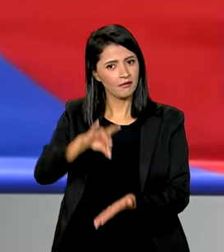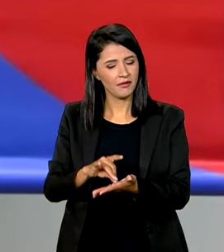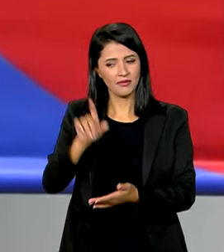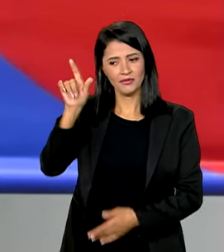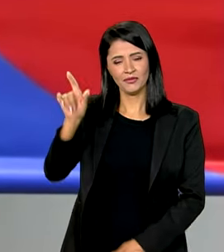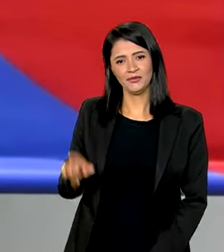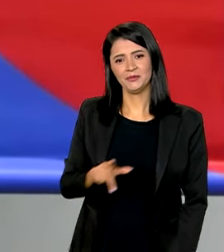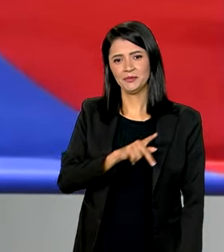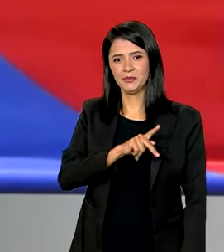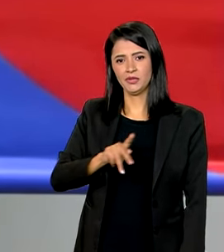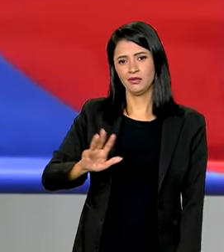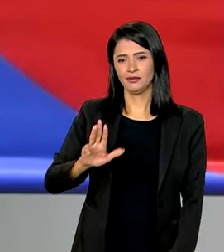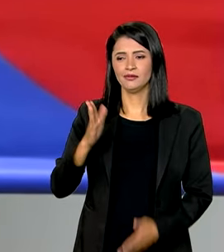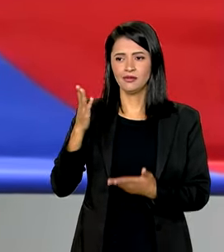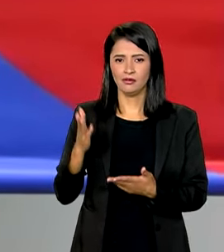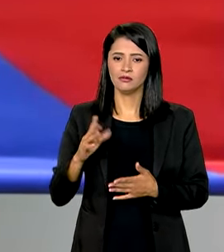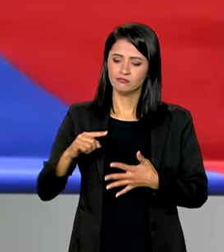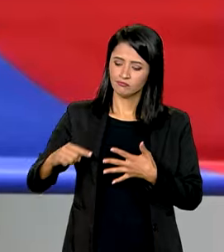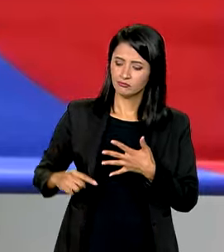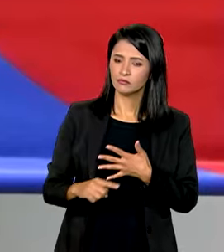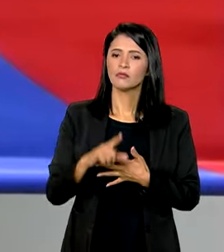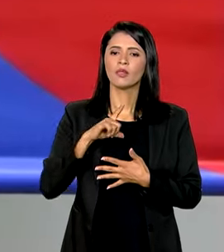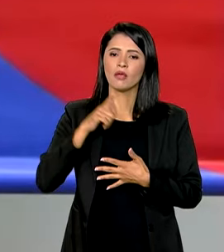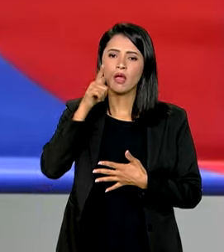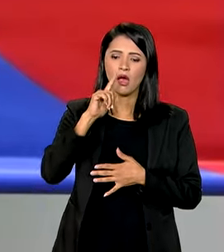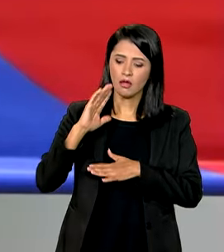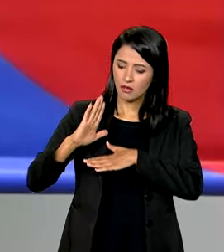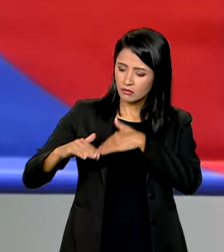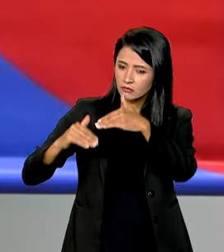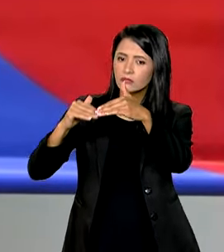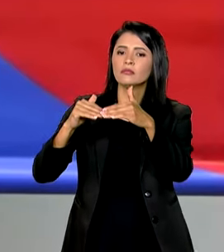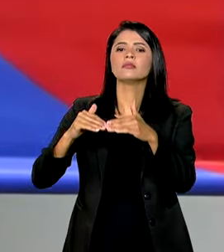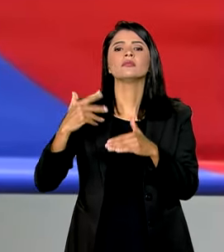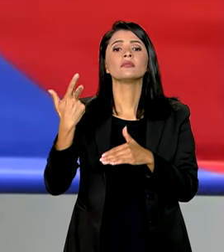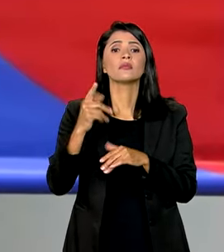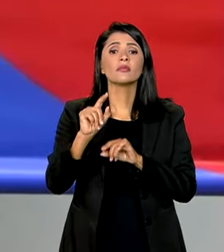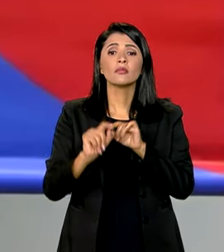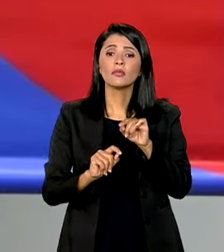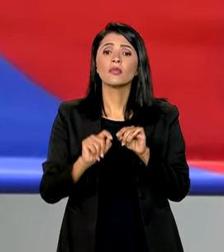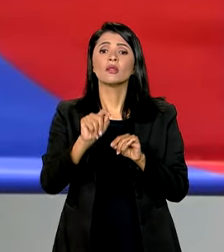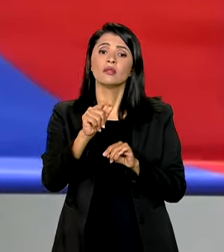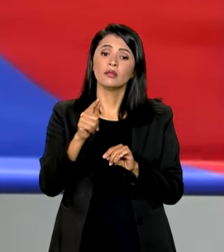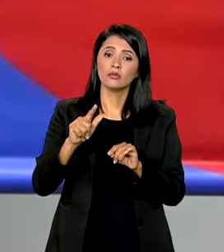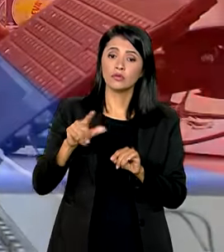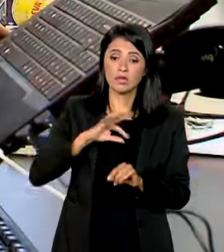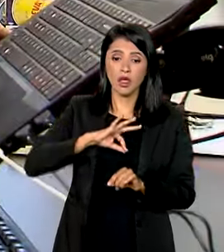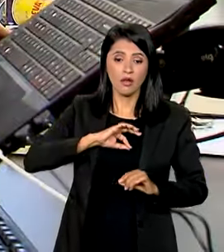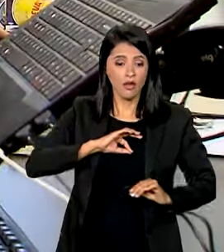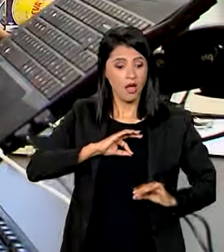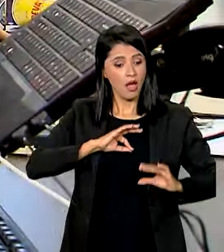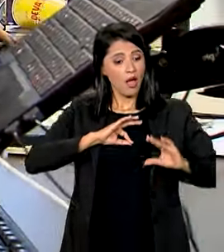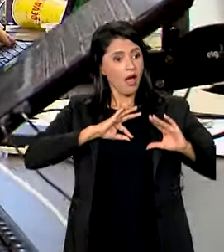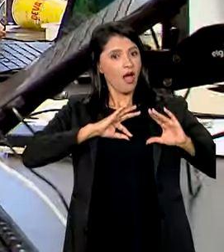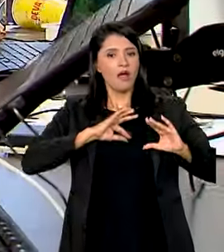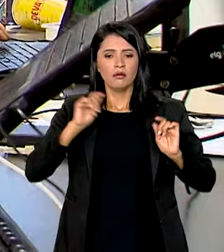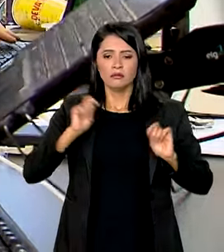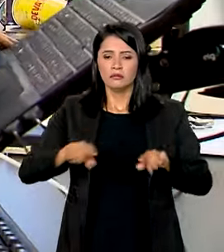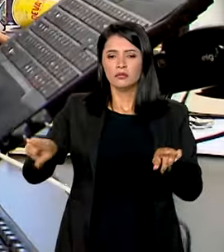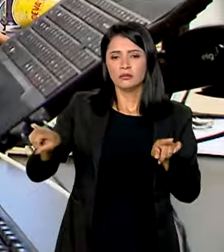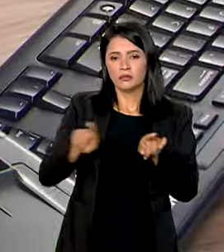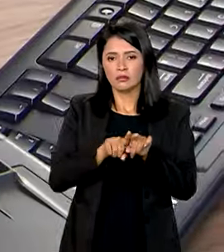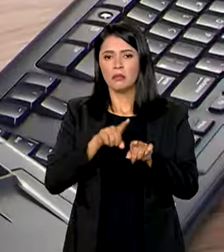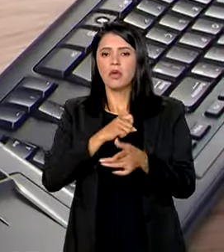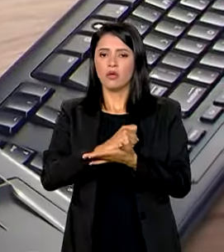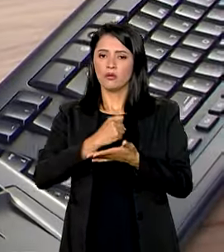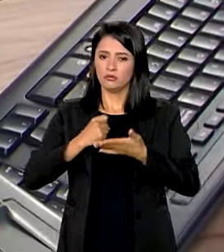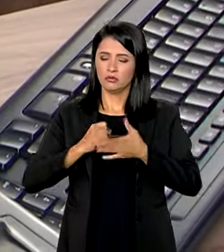presidente Lula. Tudo isso leva ao crescimento dos menores salários. Isso impacta também nos